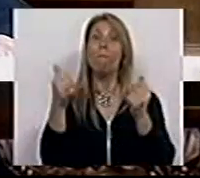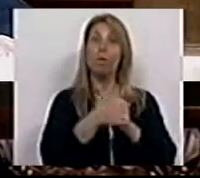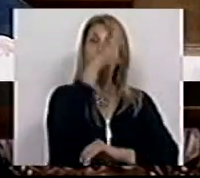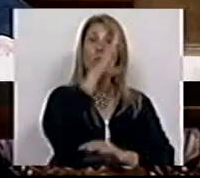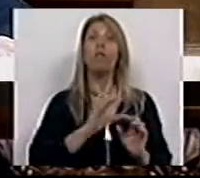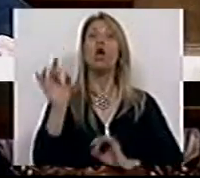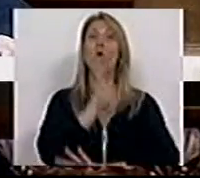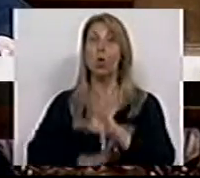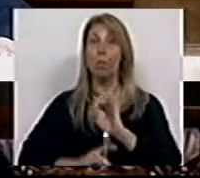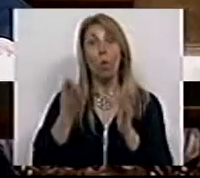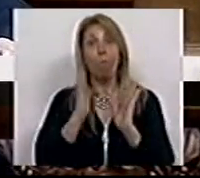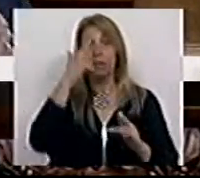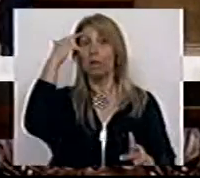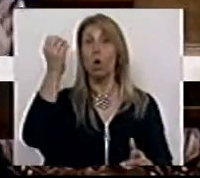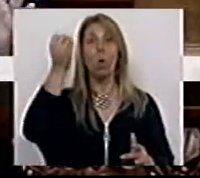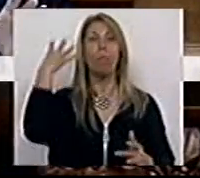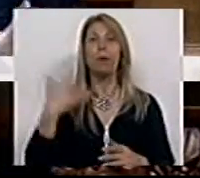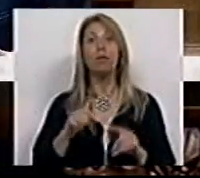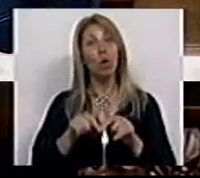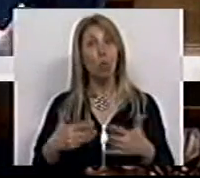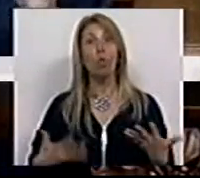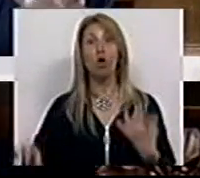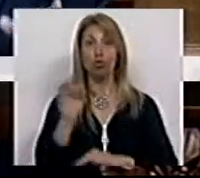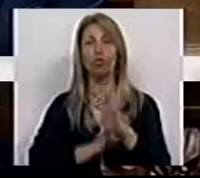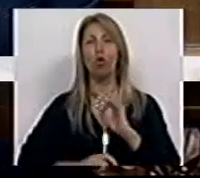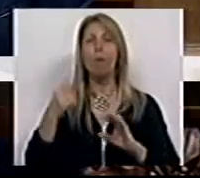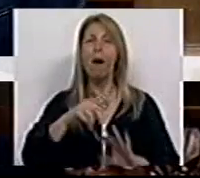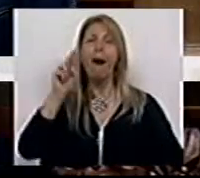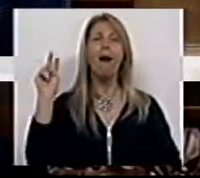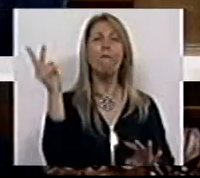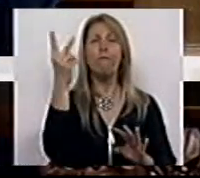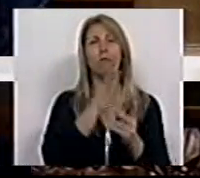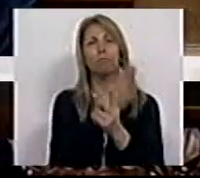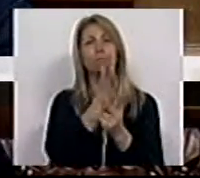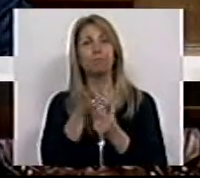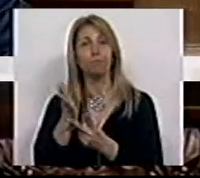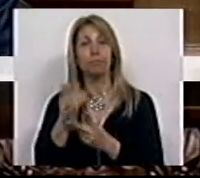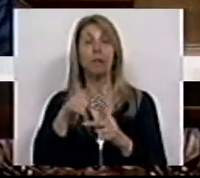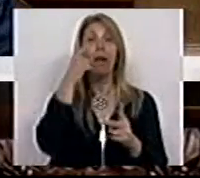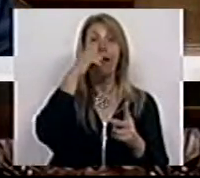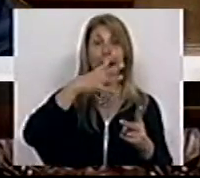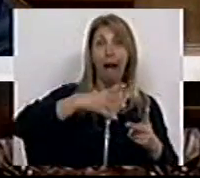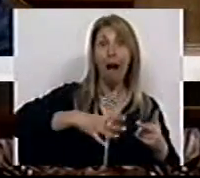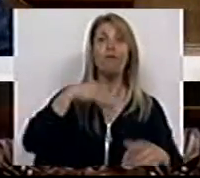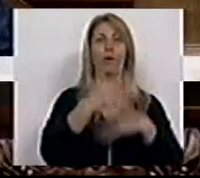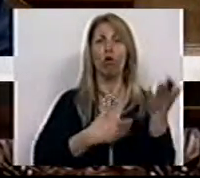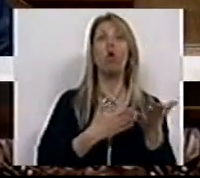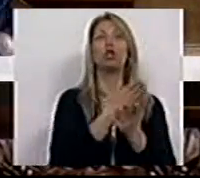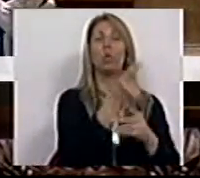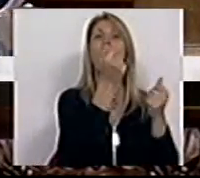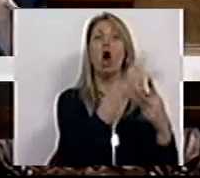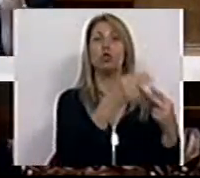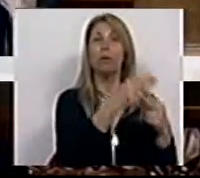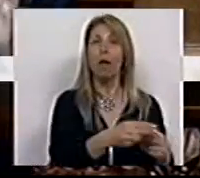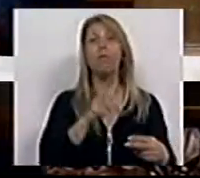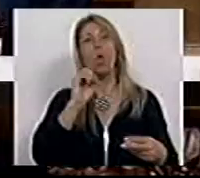governos europeus terão de entender. Hoje na Europa há 2 campos. O de quem quer continuar a austeridade ou